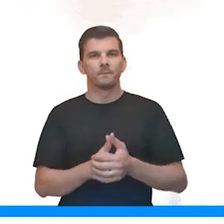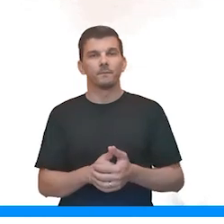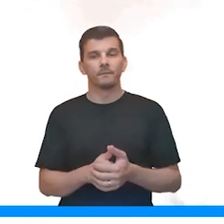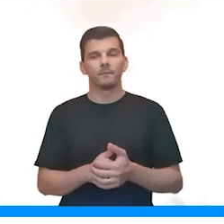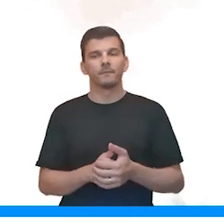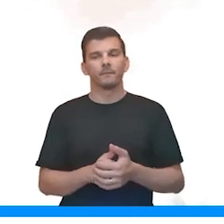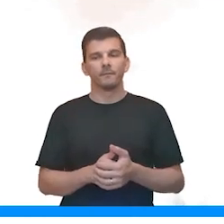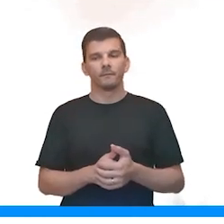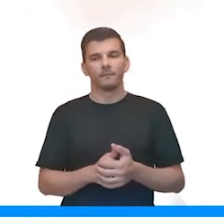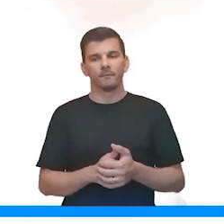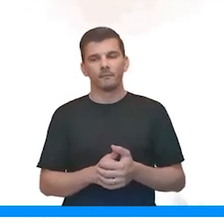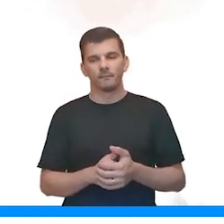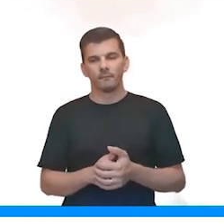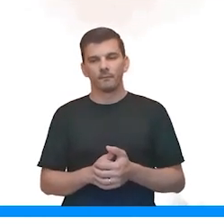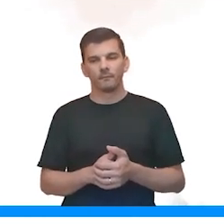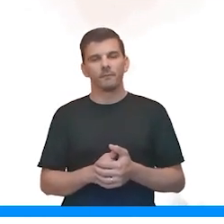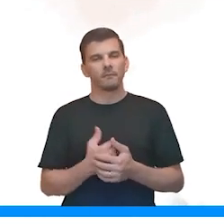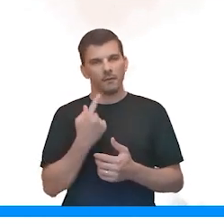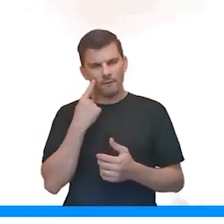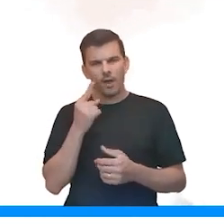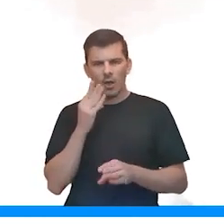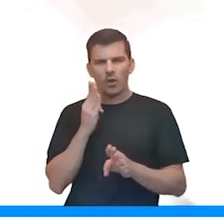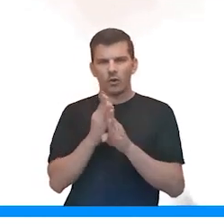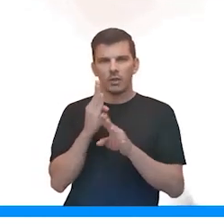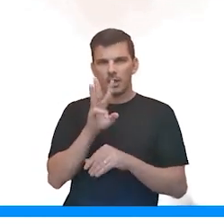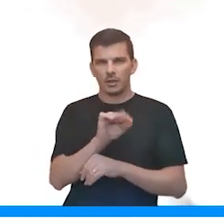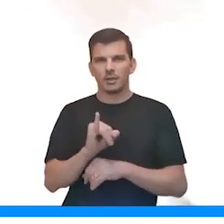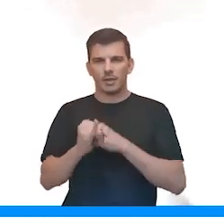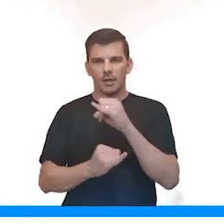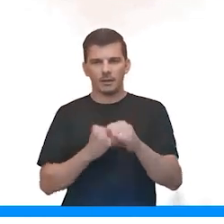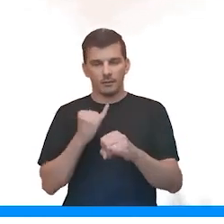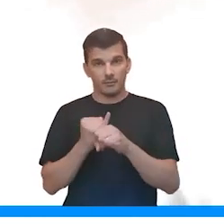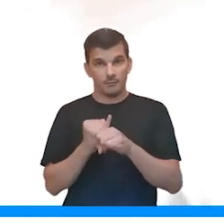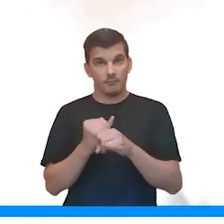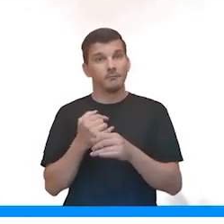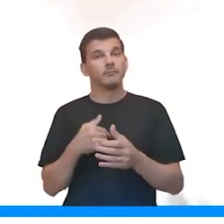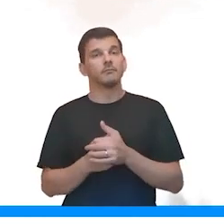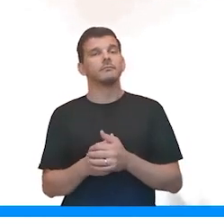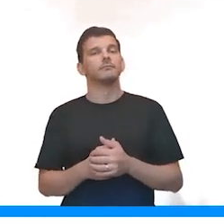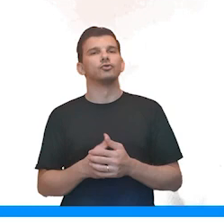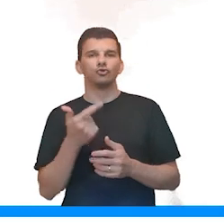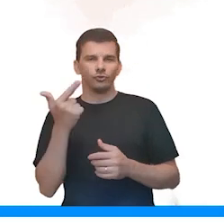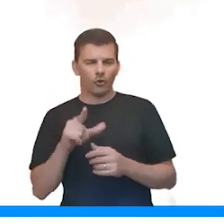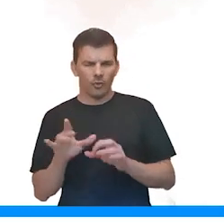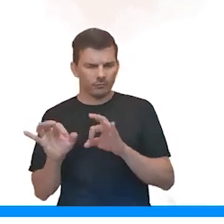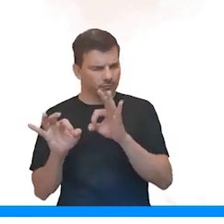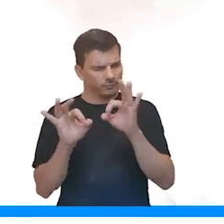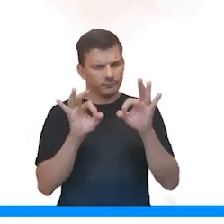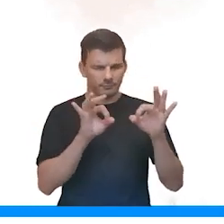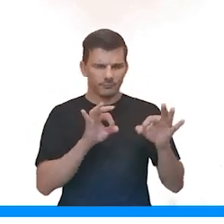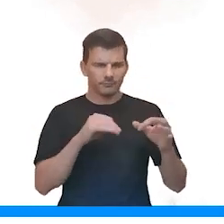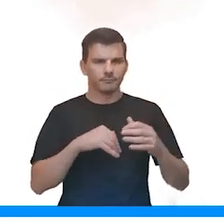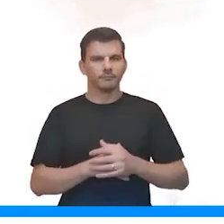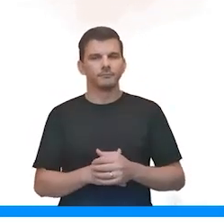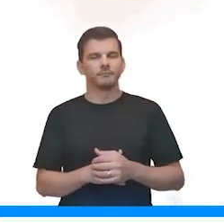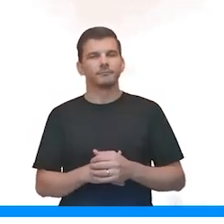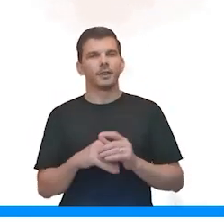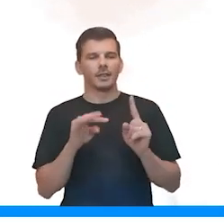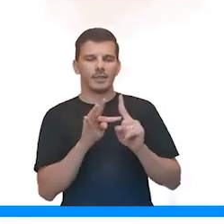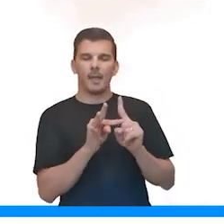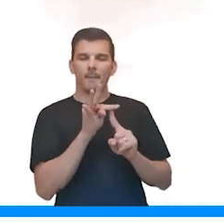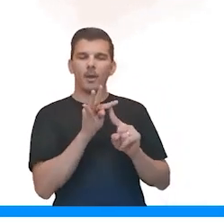forem brincar com eles, tá? FET Colorado, digitem lá que vocês vão encontrar ele. Então, ó, aumentou o